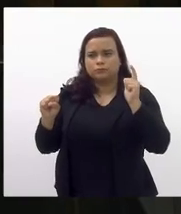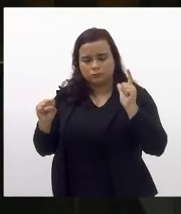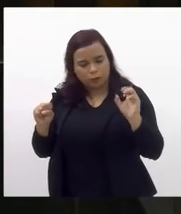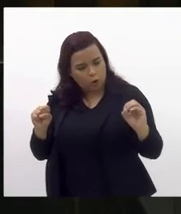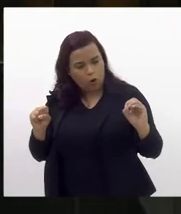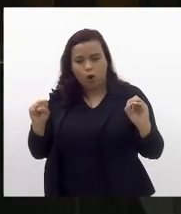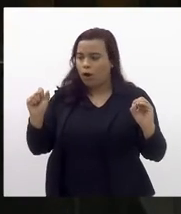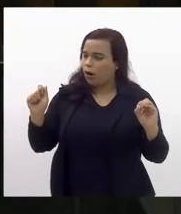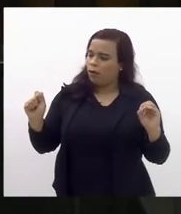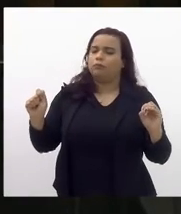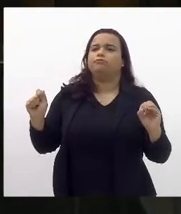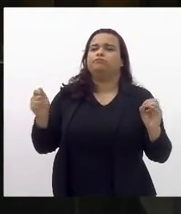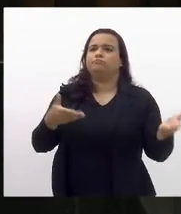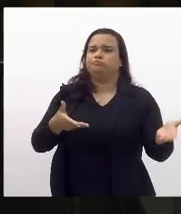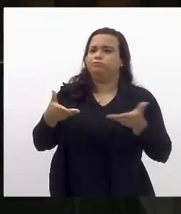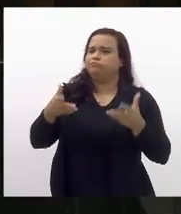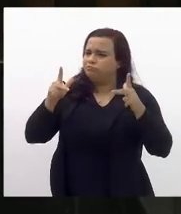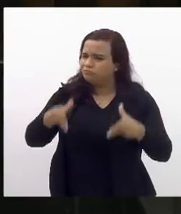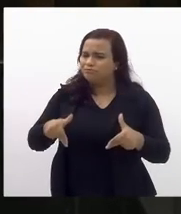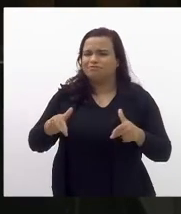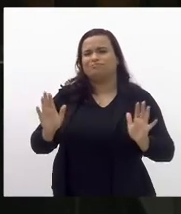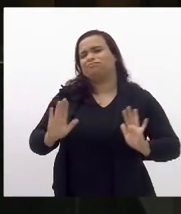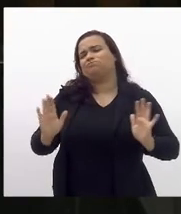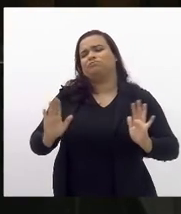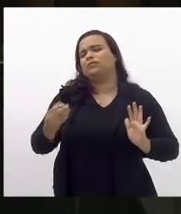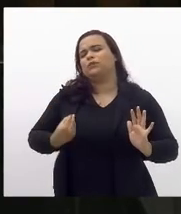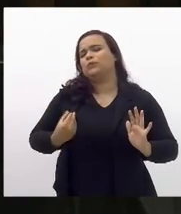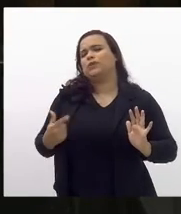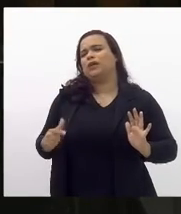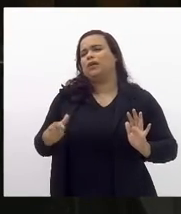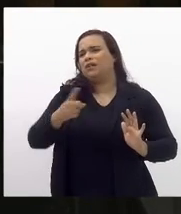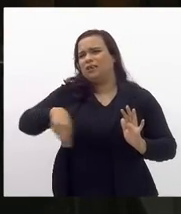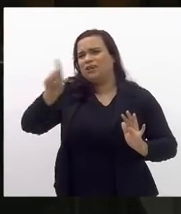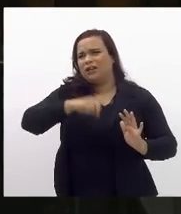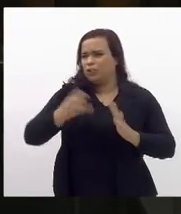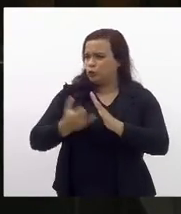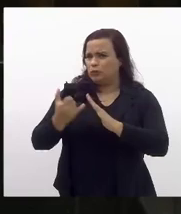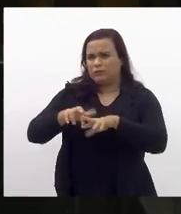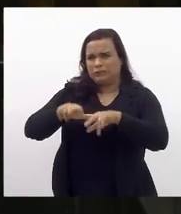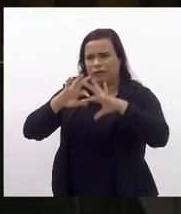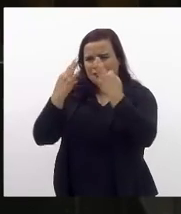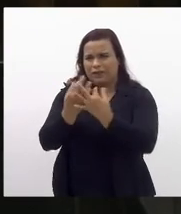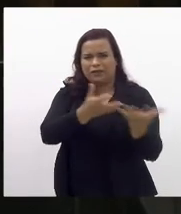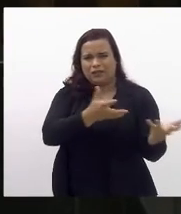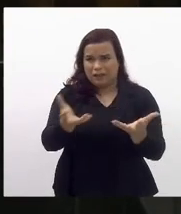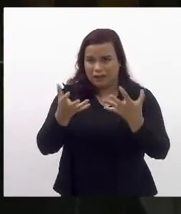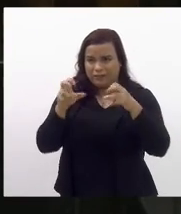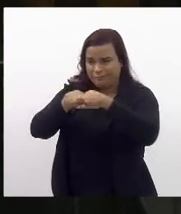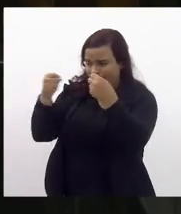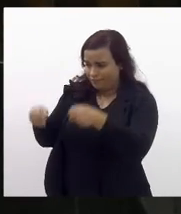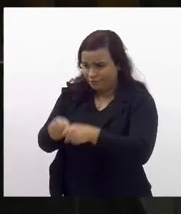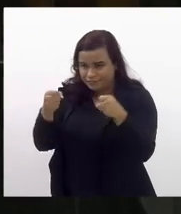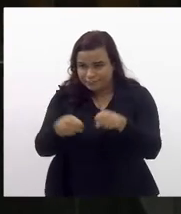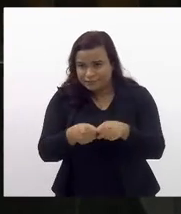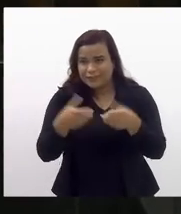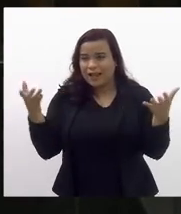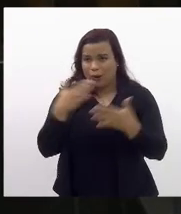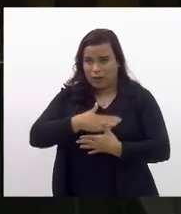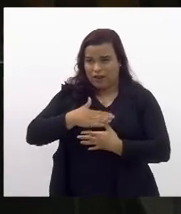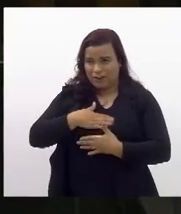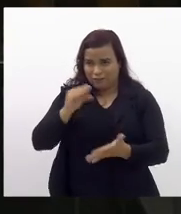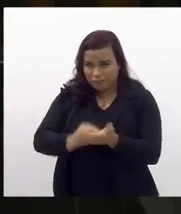bem-vindes. Pelo amor de Deus. Vocês querem destruir as instituições, as famílias, e agora, não satisfeitos,